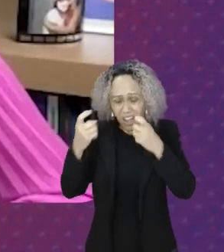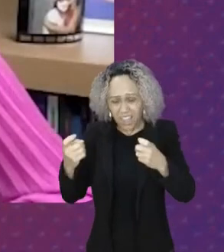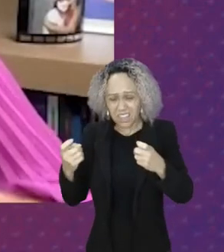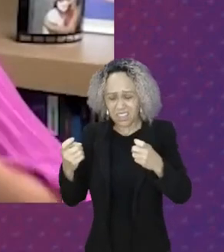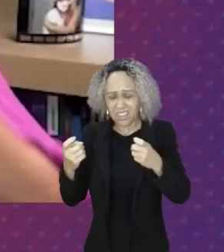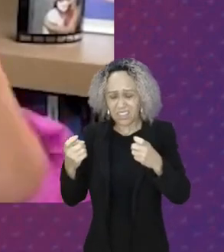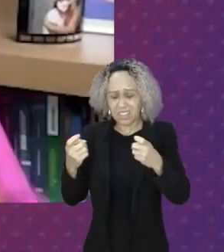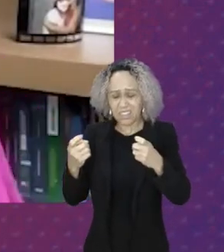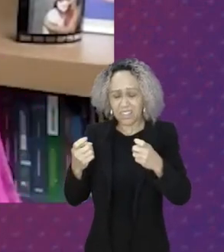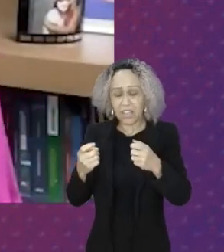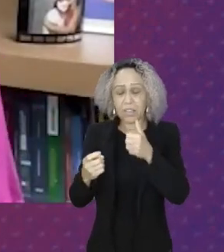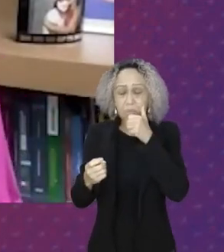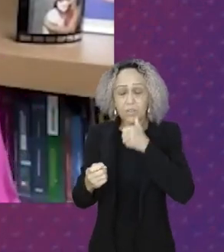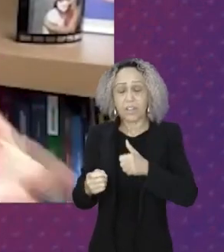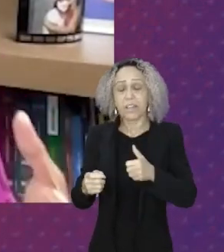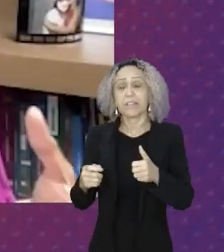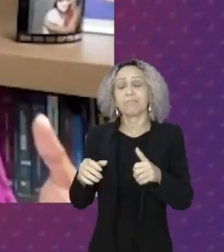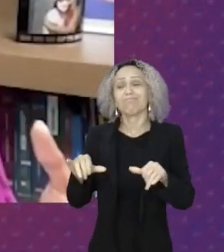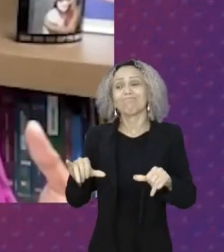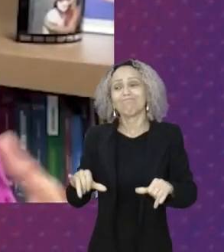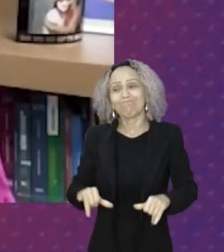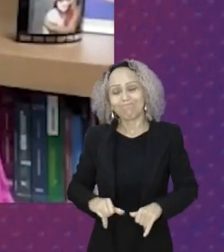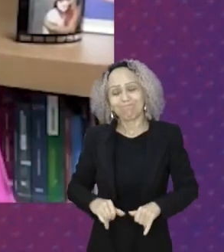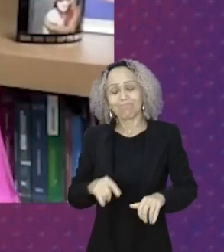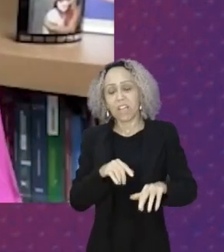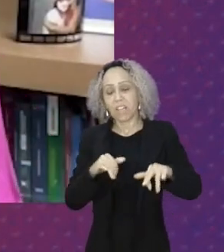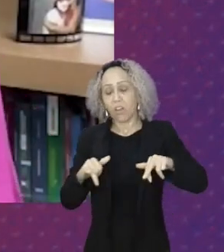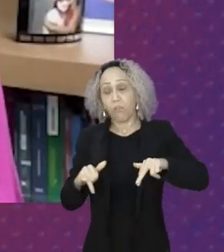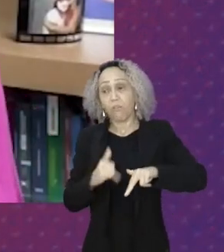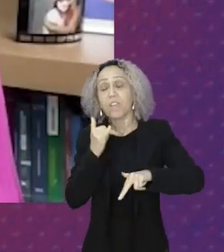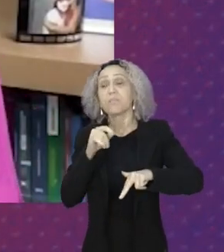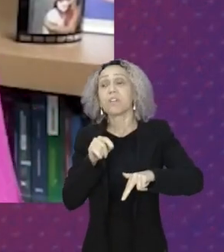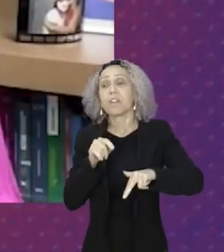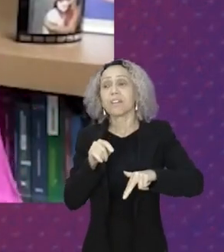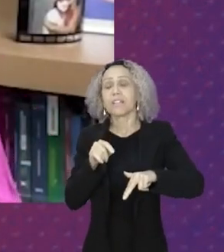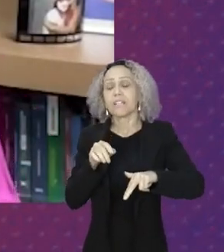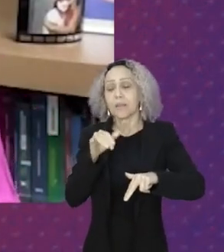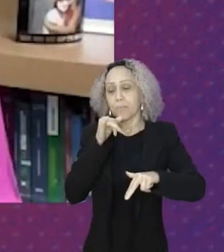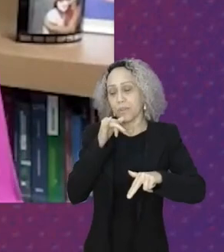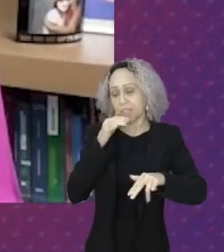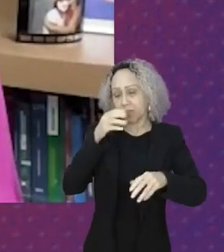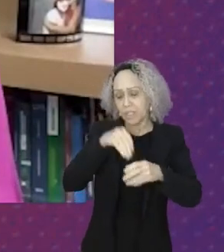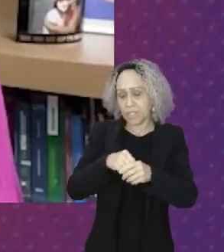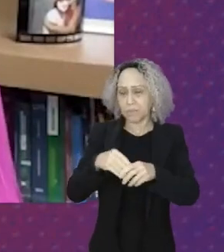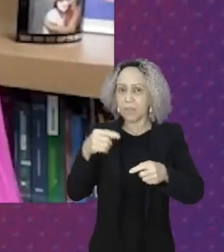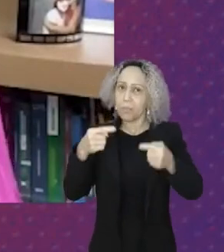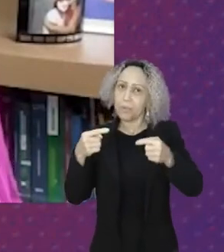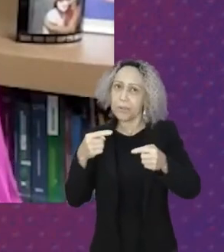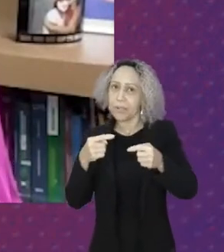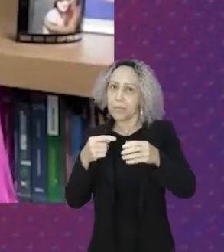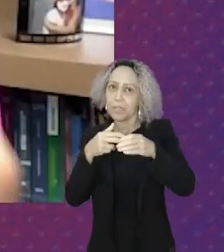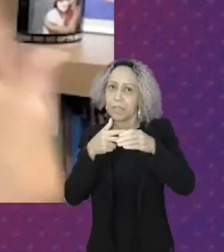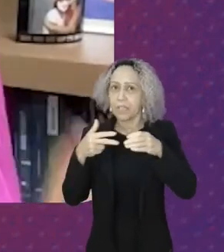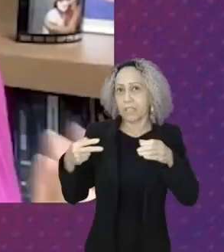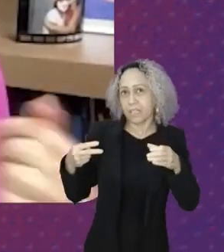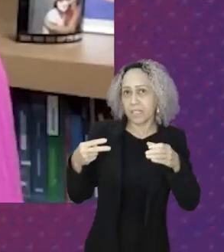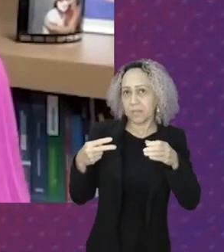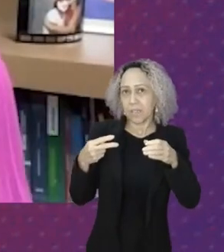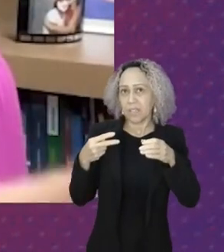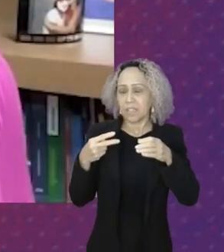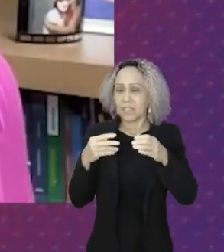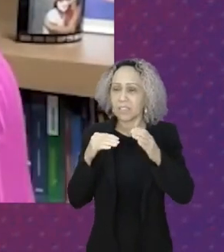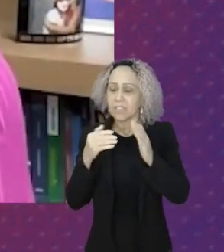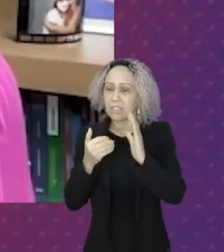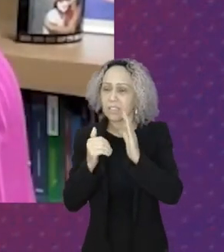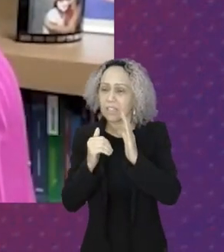maltrato nas casas legislativas, aquelas violências do olhar, seja